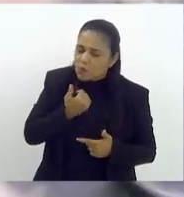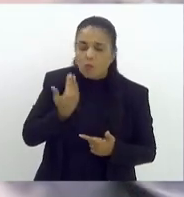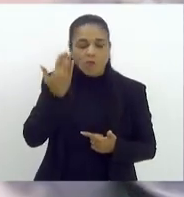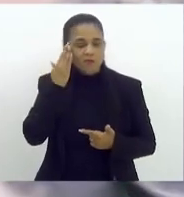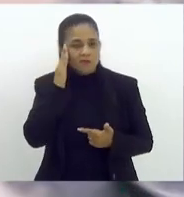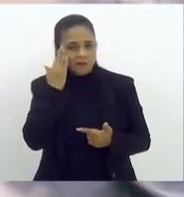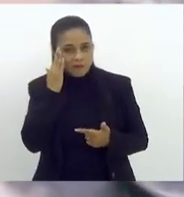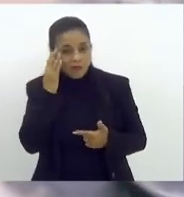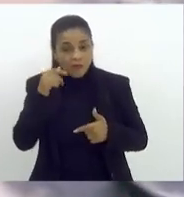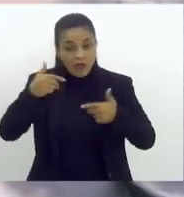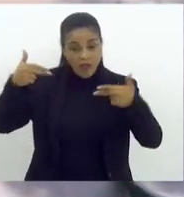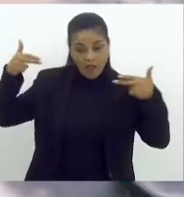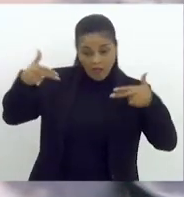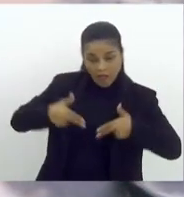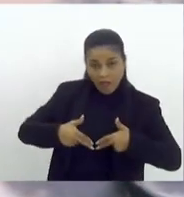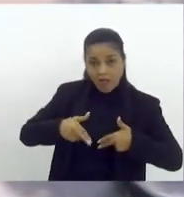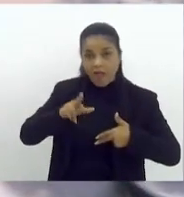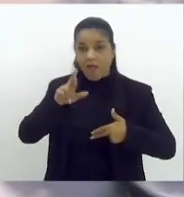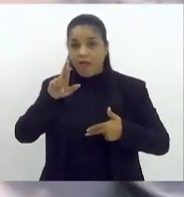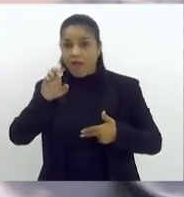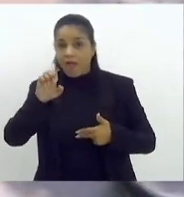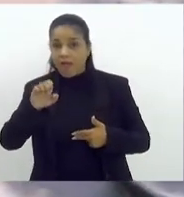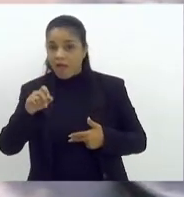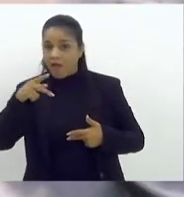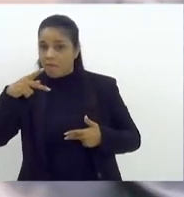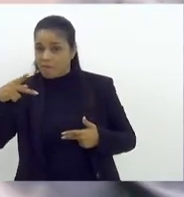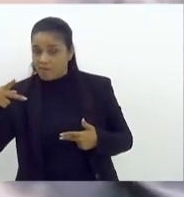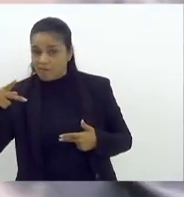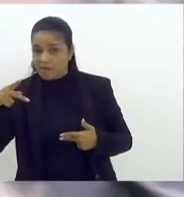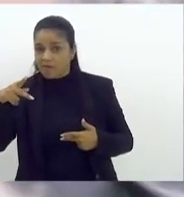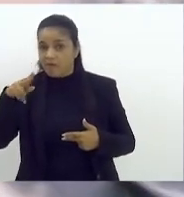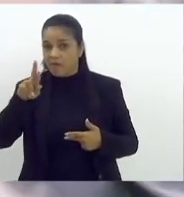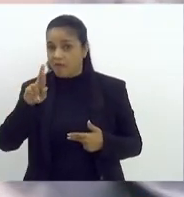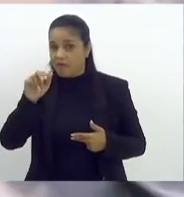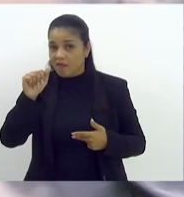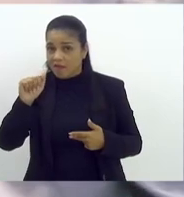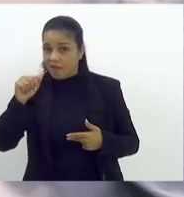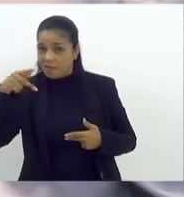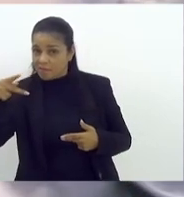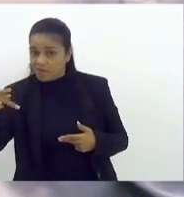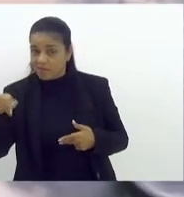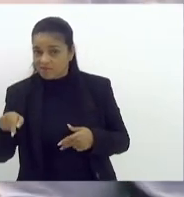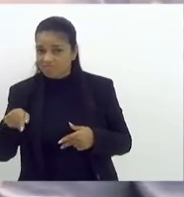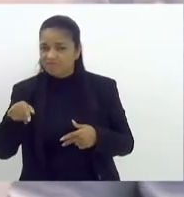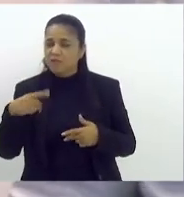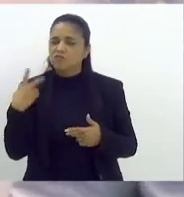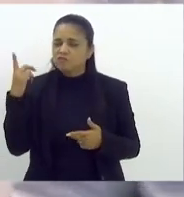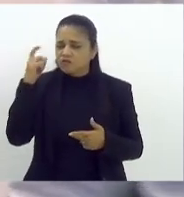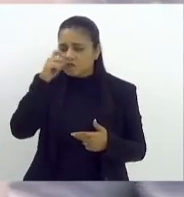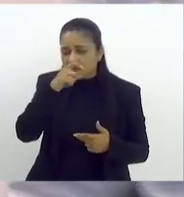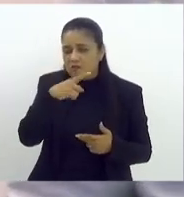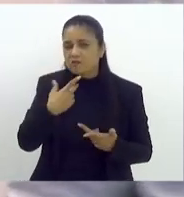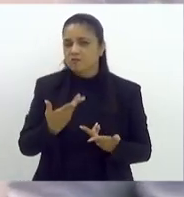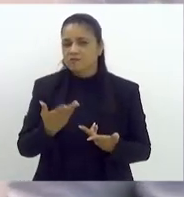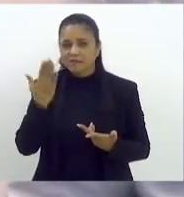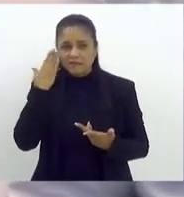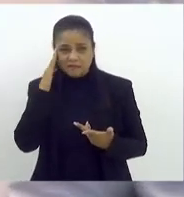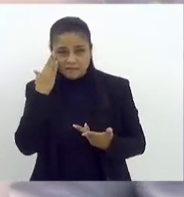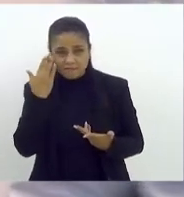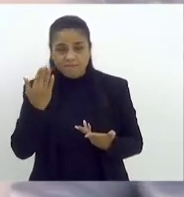ali era o rap E aí os outros estados avançaram muito o mercado logicamente falando você via que